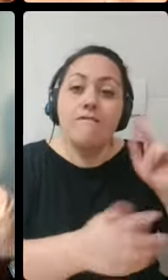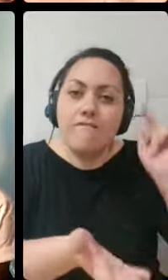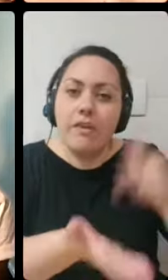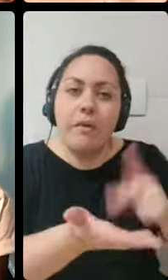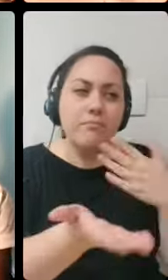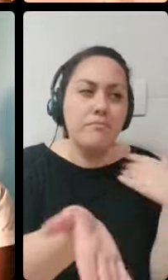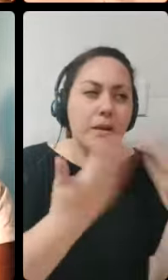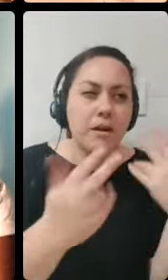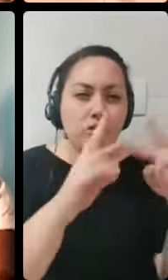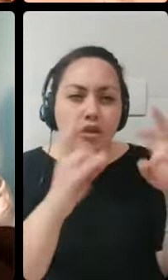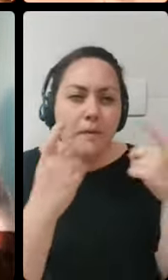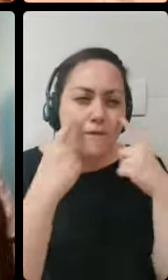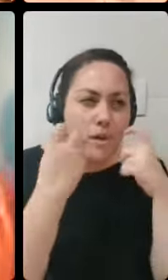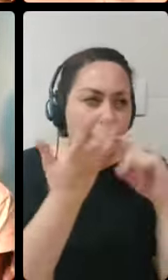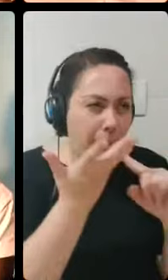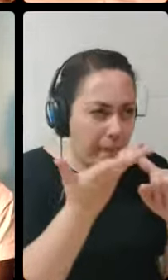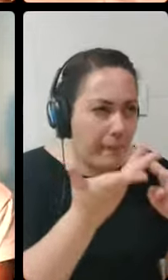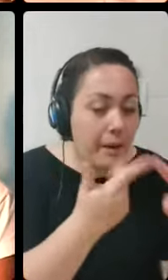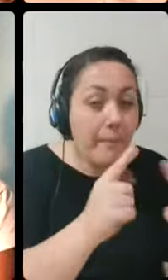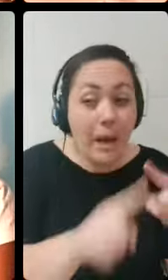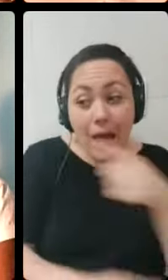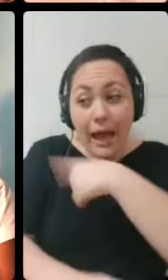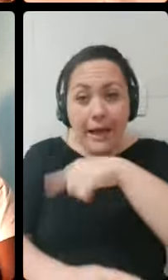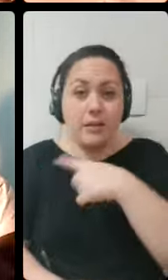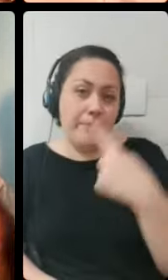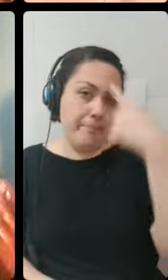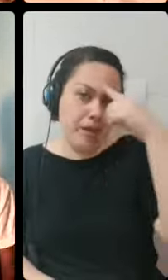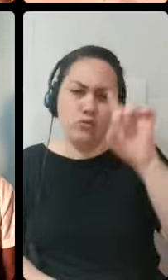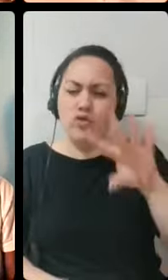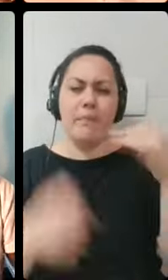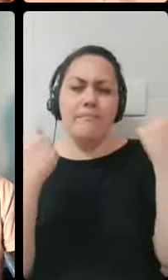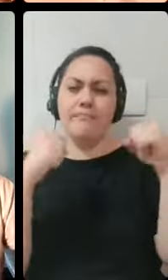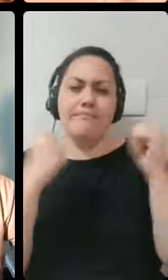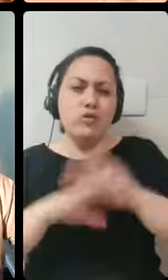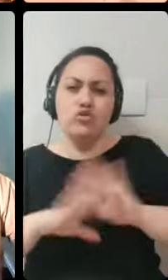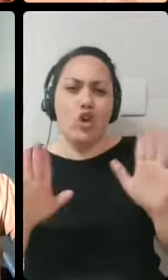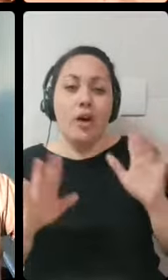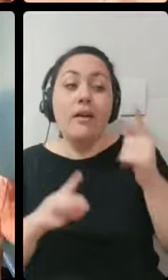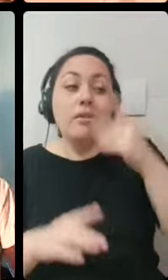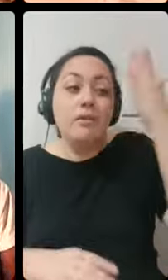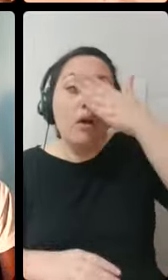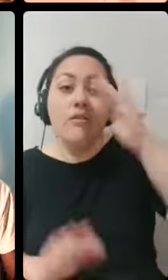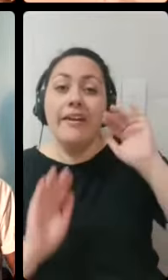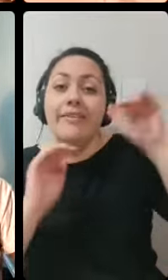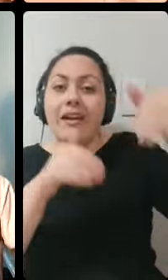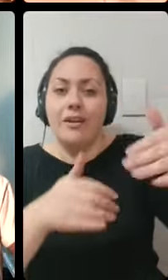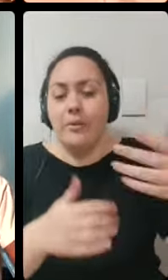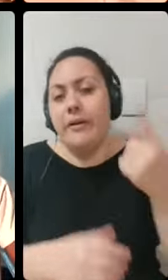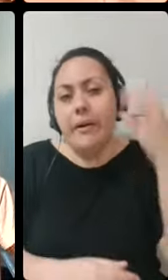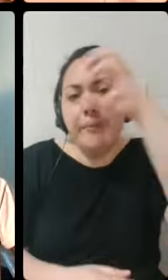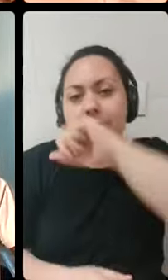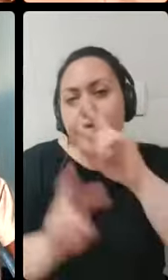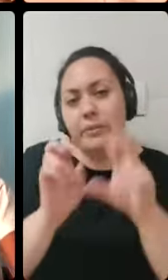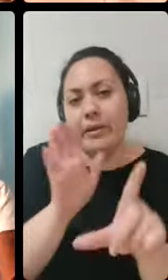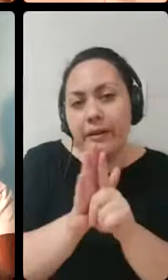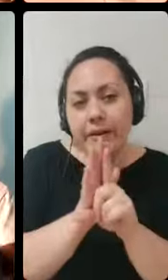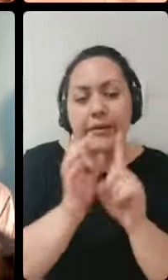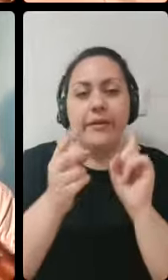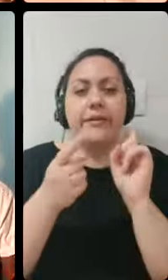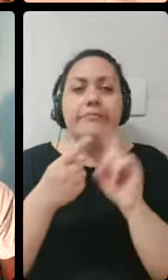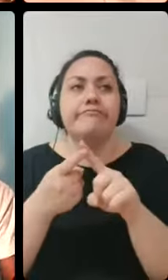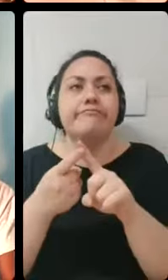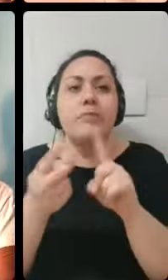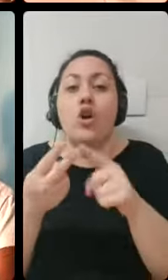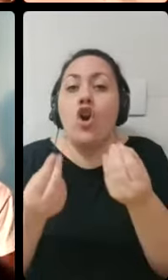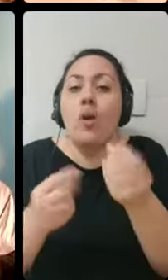aprenderam muitas coisas, como legislação, como se proteger, questões sexuais também. Então, tudo é uma